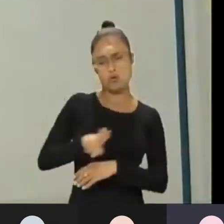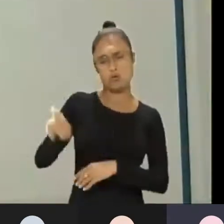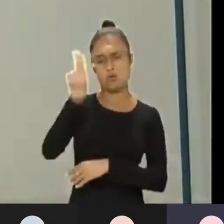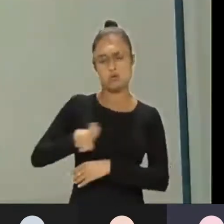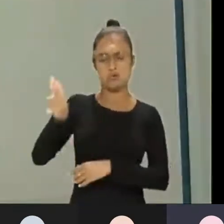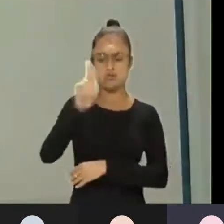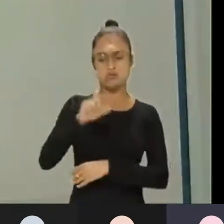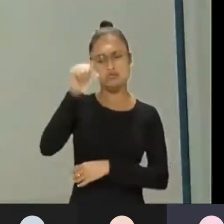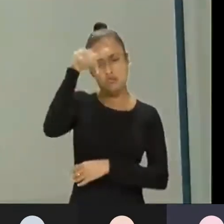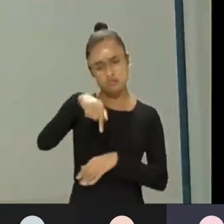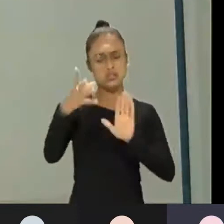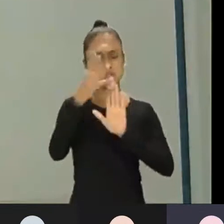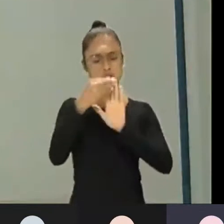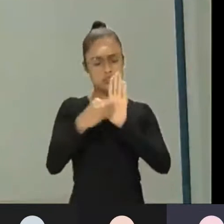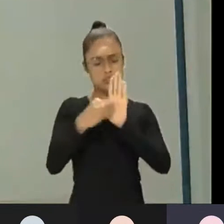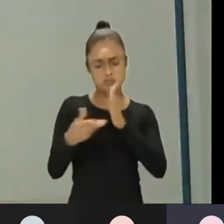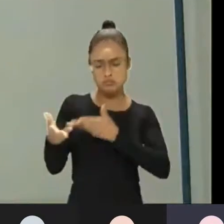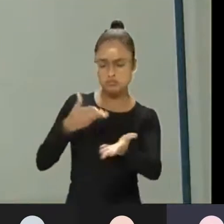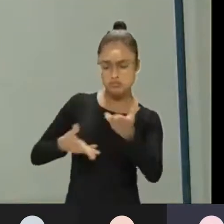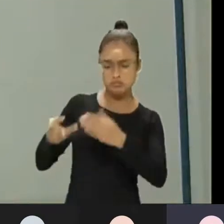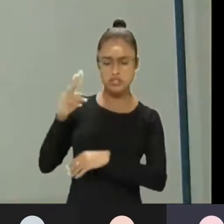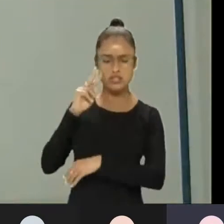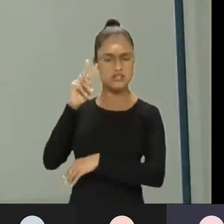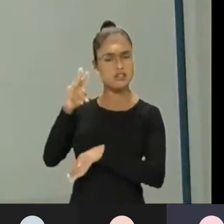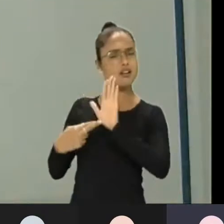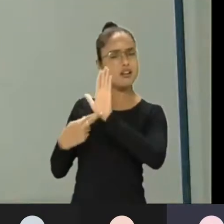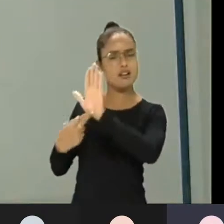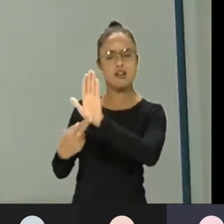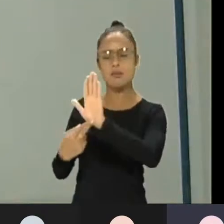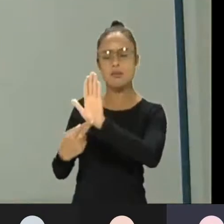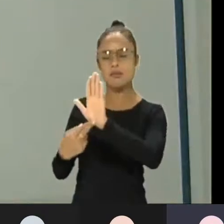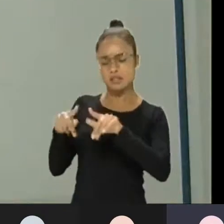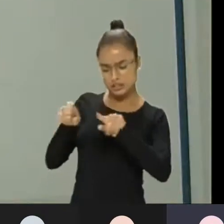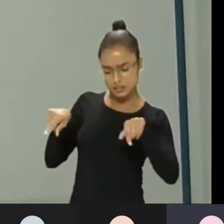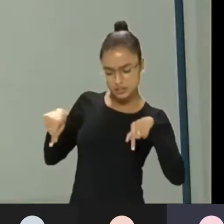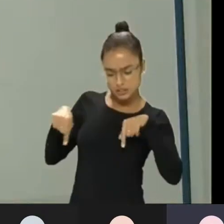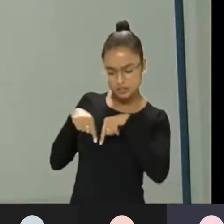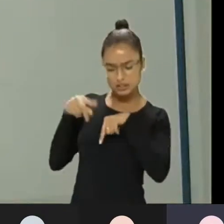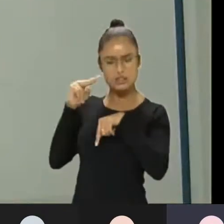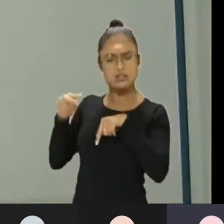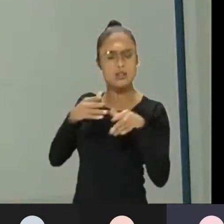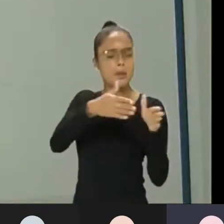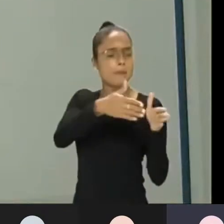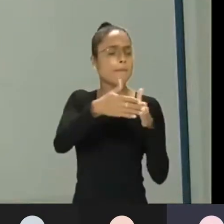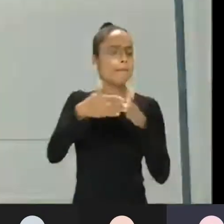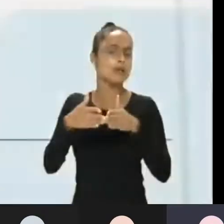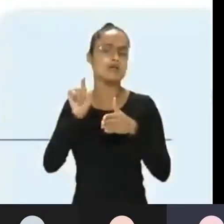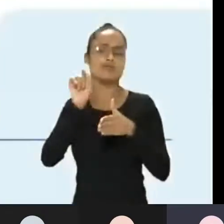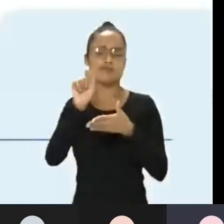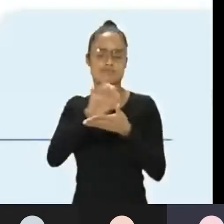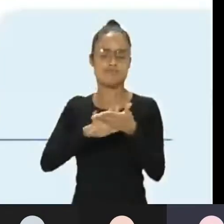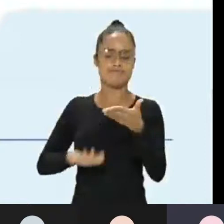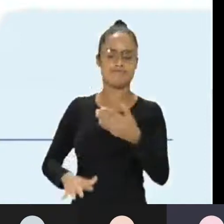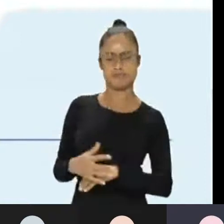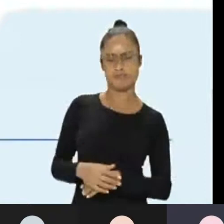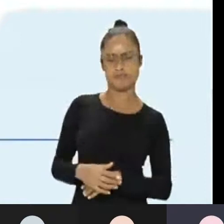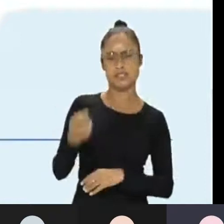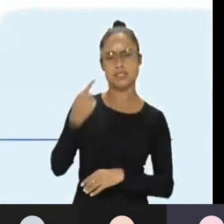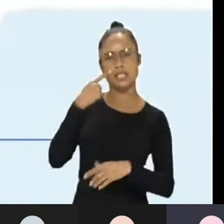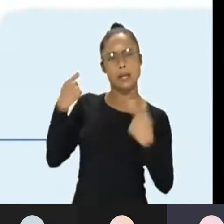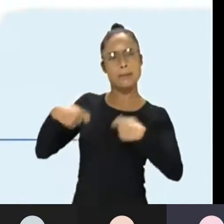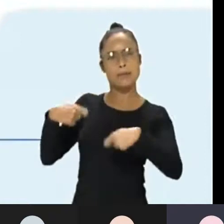utilizar esses dados para fazer a representação conforme o procedimento está solicitando. Acompanhe no slide.